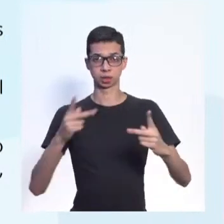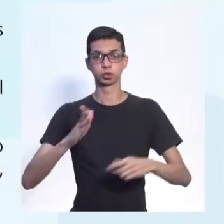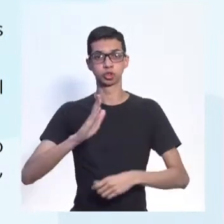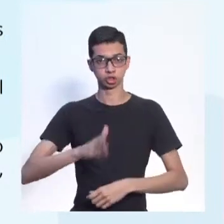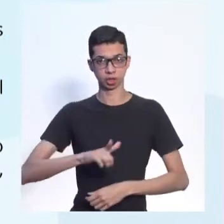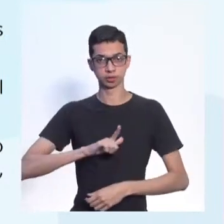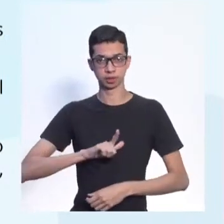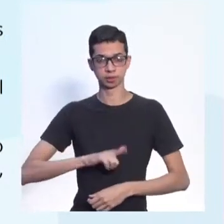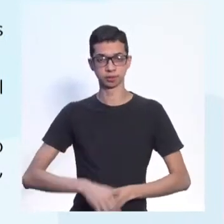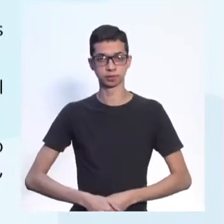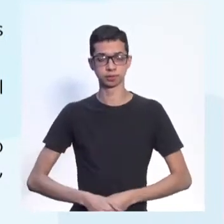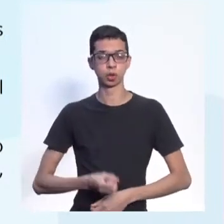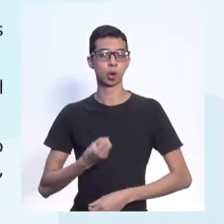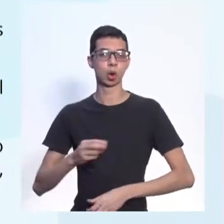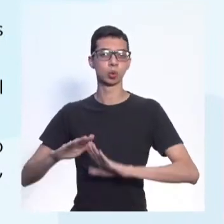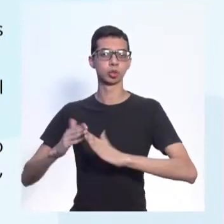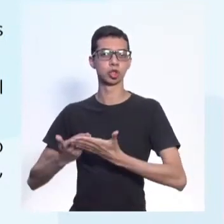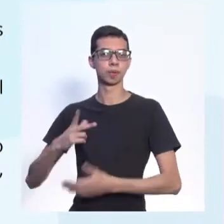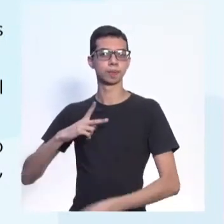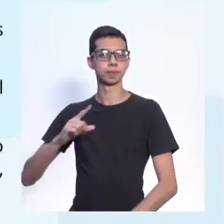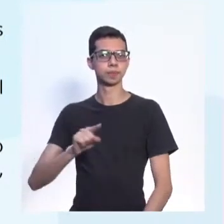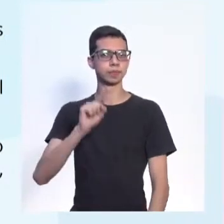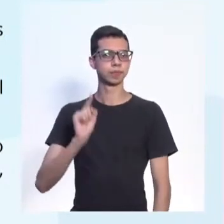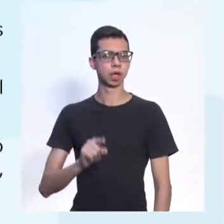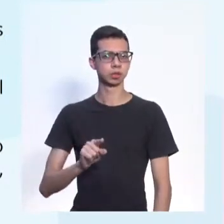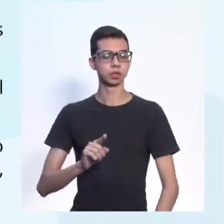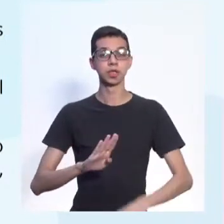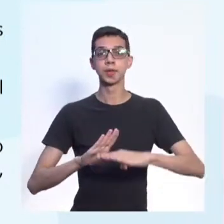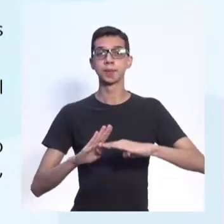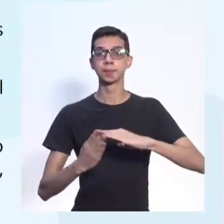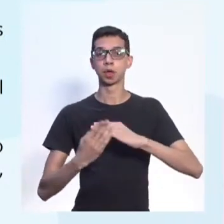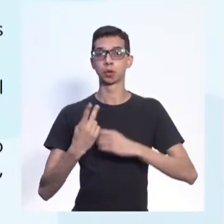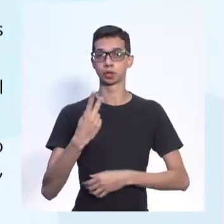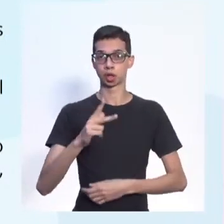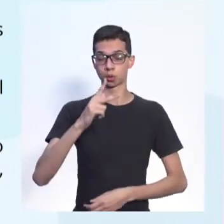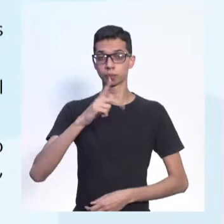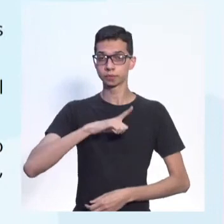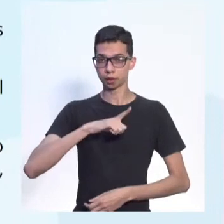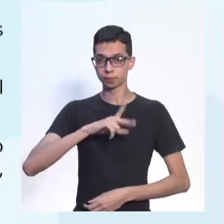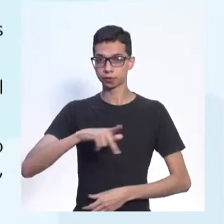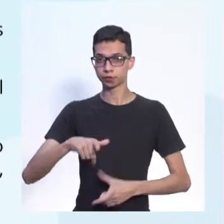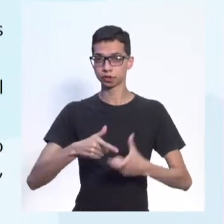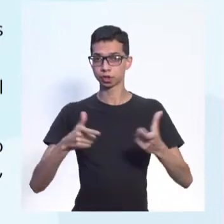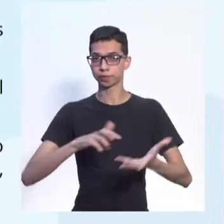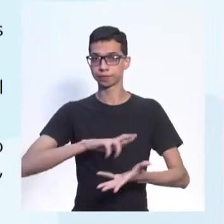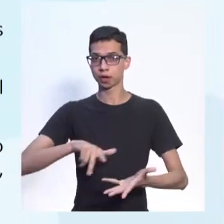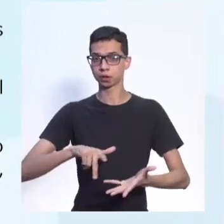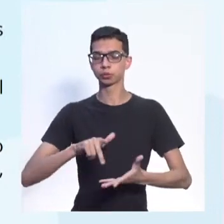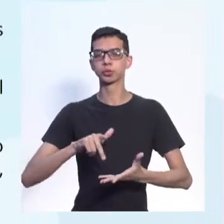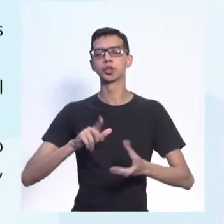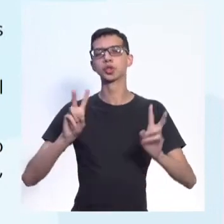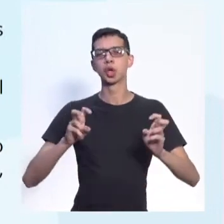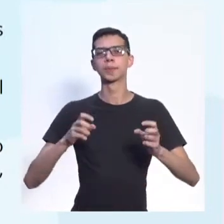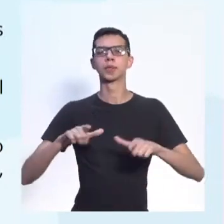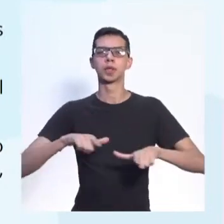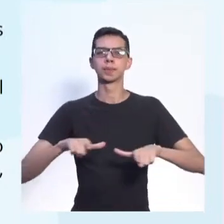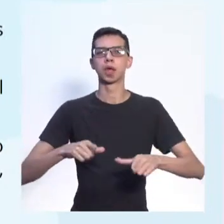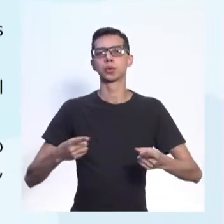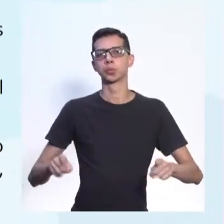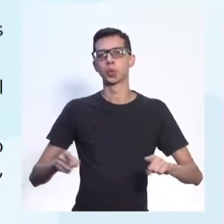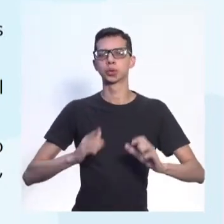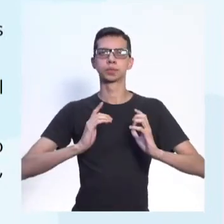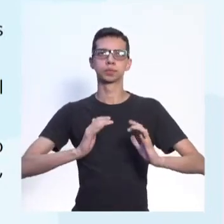algum conservatório particular? No seu bairro aí, há professores que se dedicam ao trabalho com música, executando algum